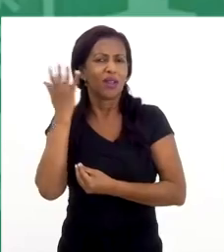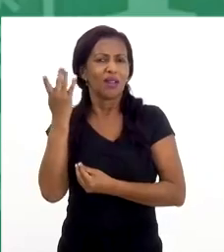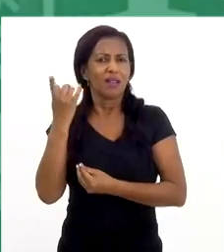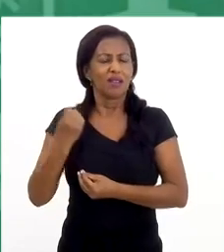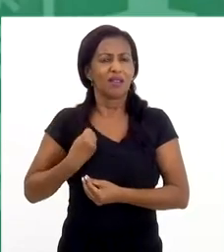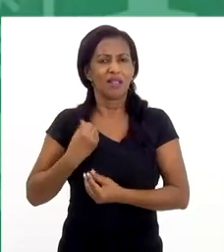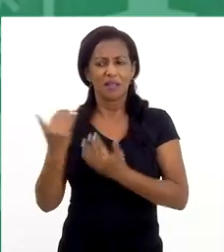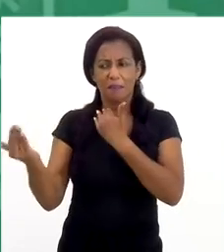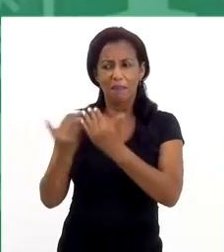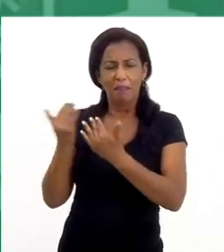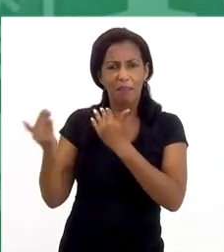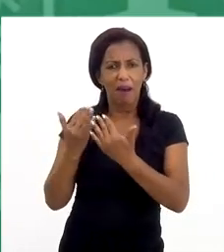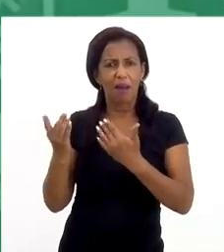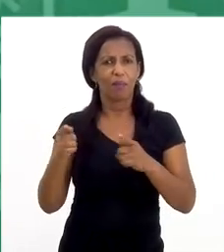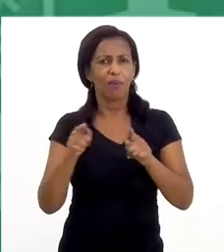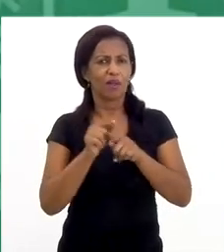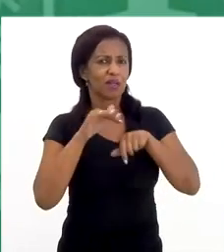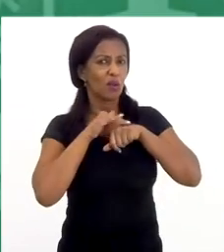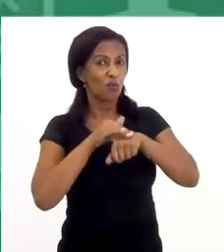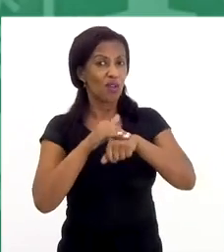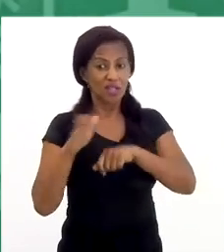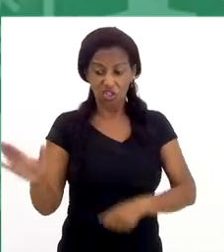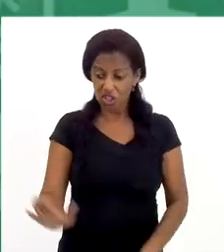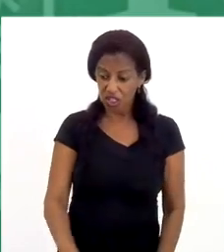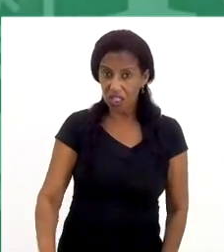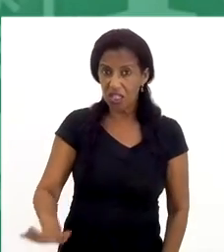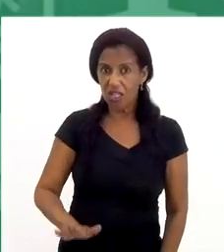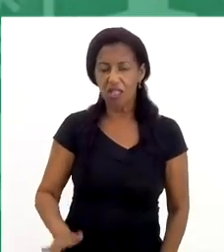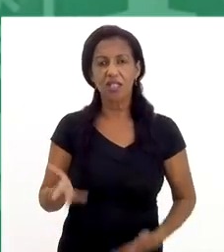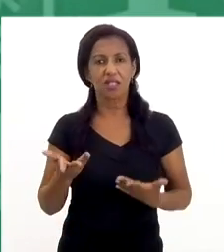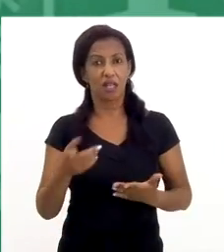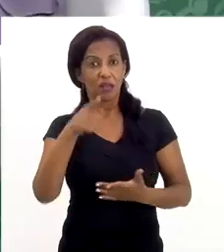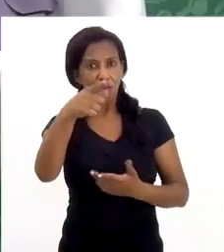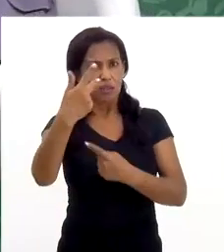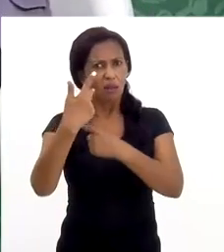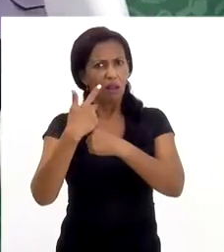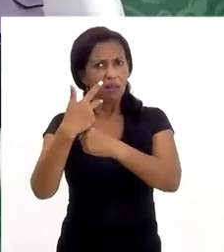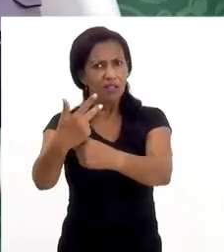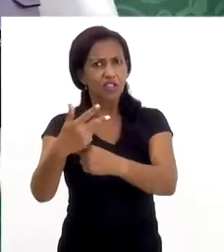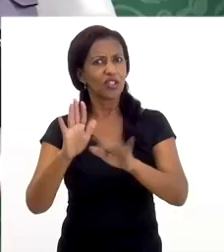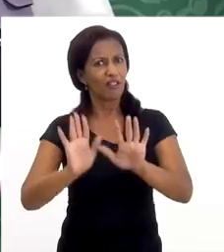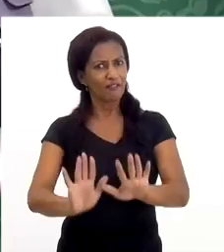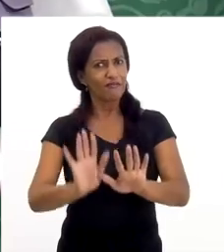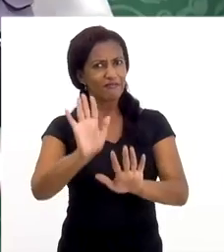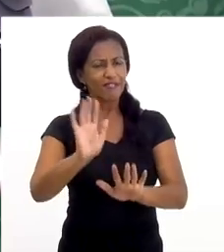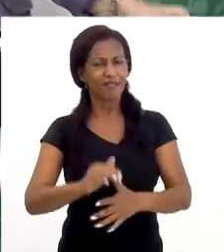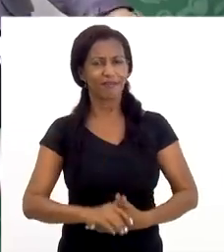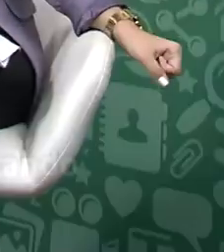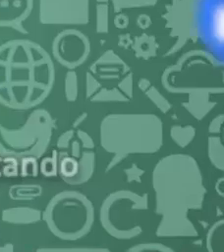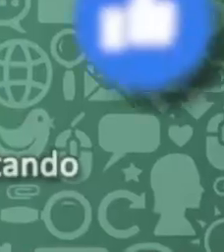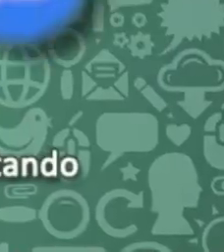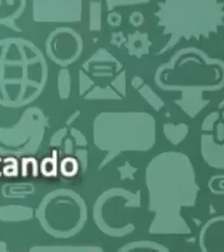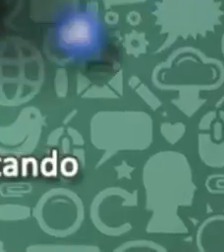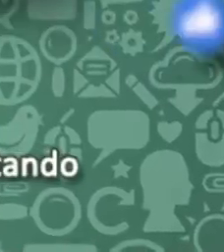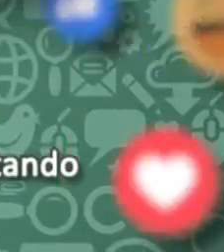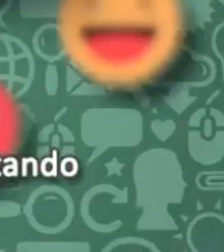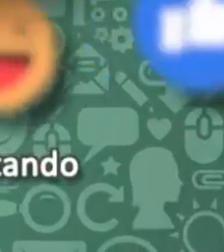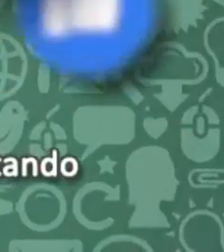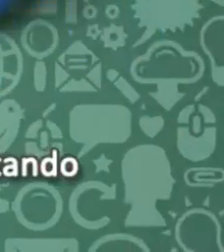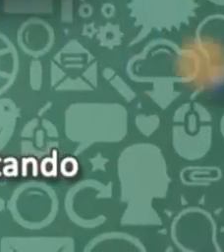a necessidade de ter esse papo essa conversa desde criancinha você que está acompanhando a gente não sai daí não